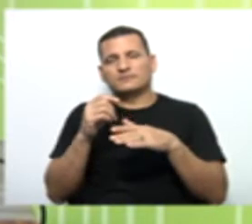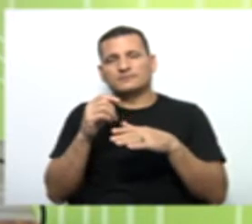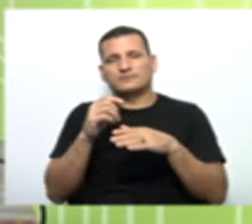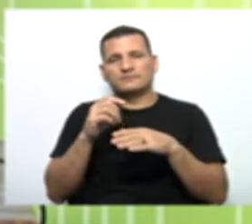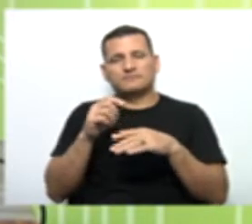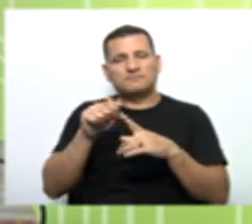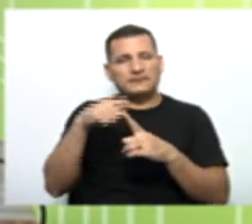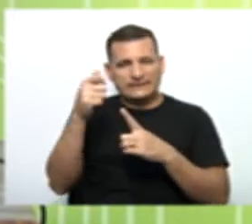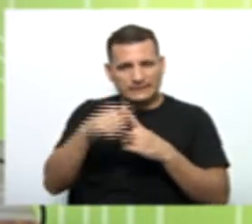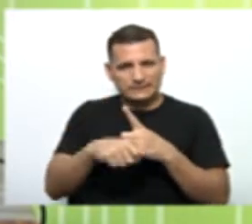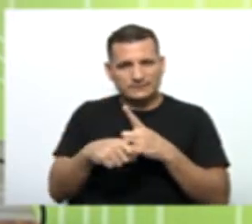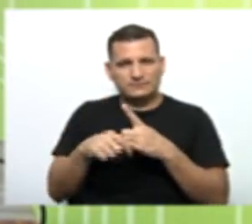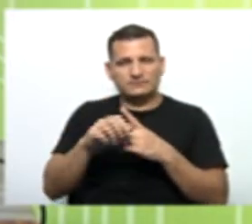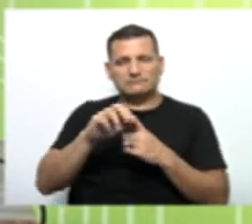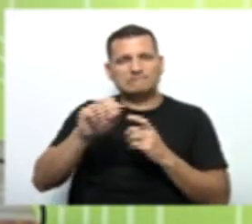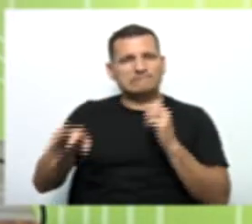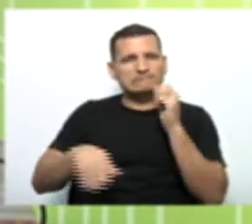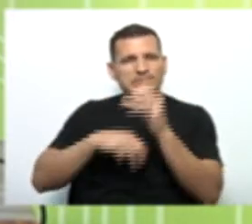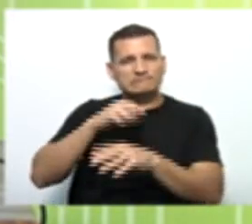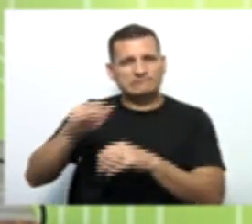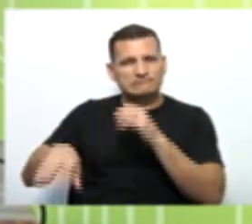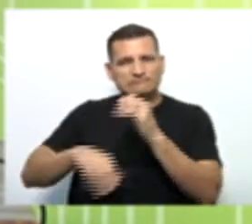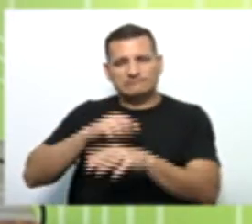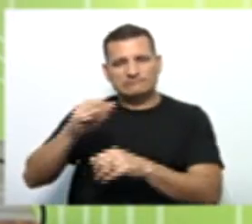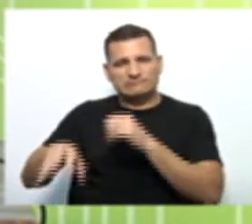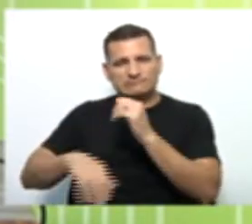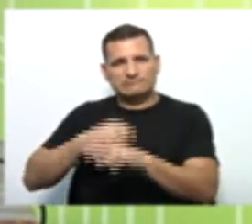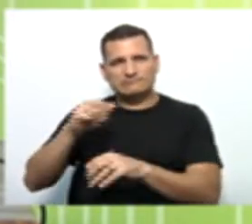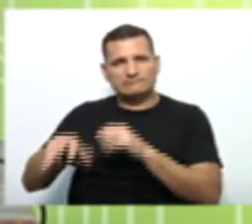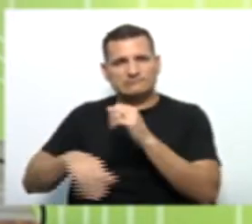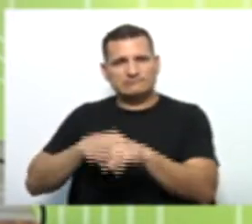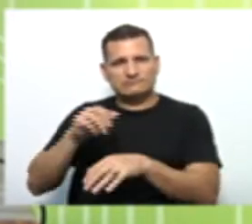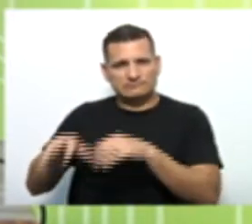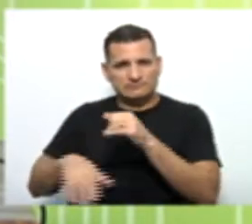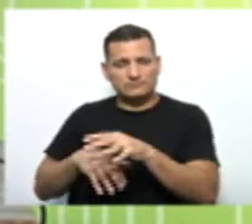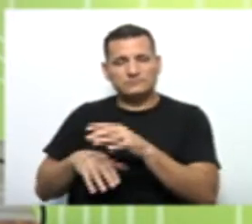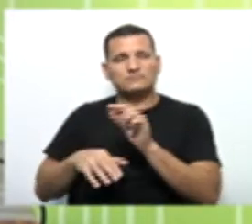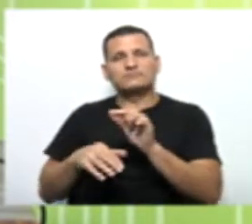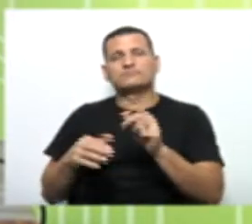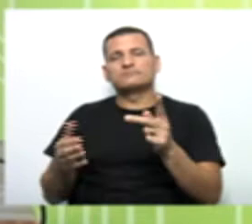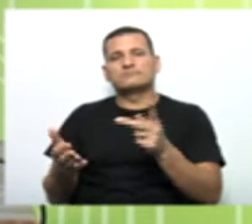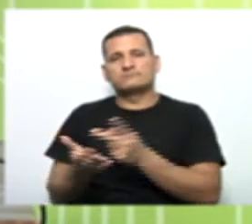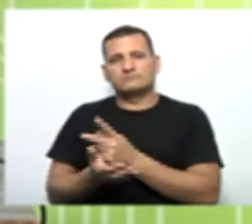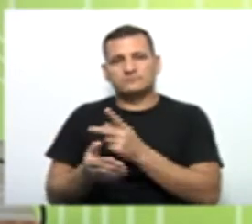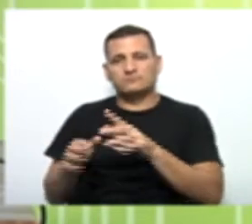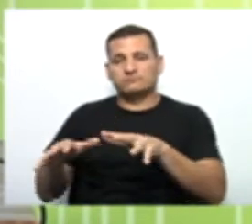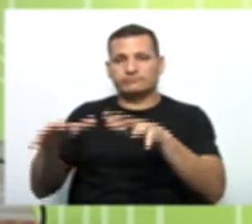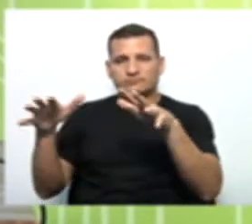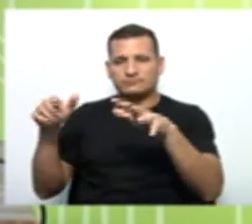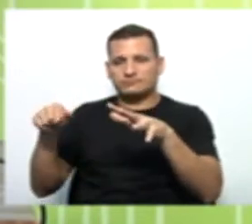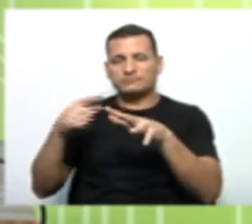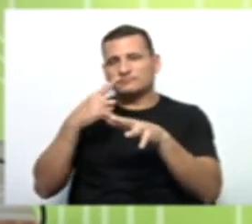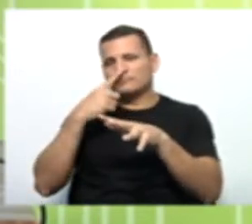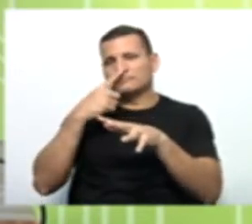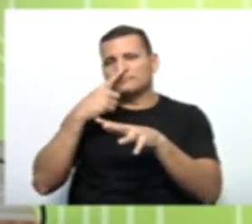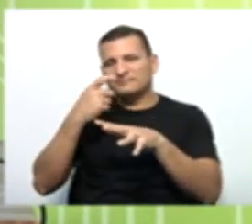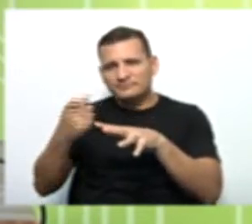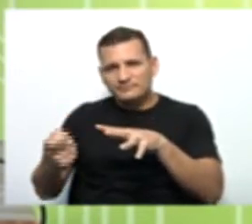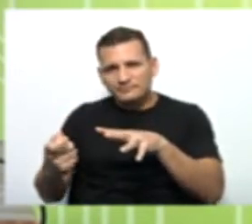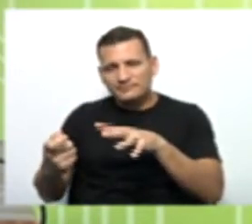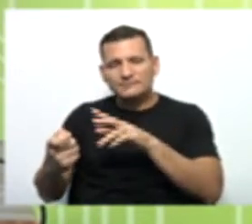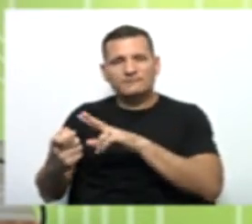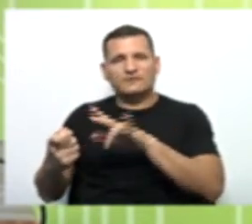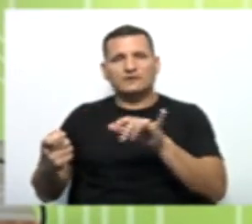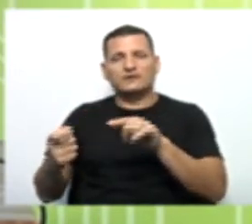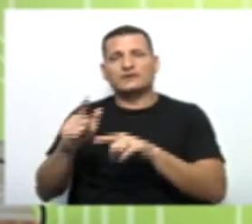descartar um caminhão de casca de banana, essas cascas vão apodrecer, vão acidificar e